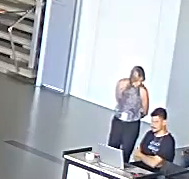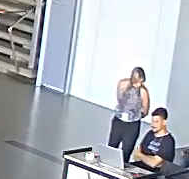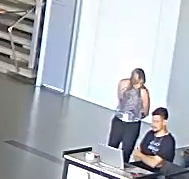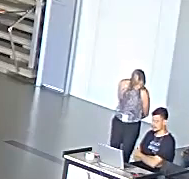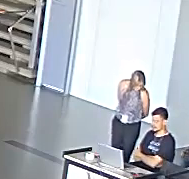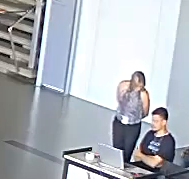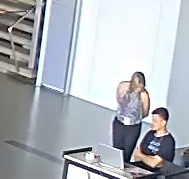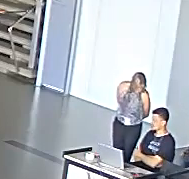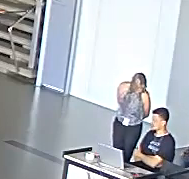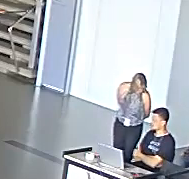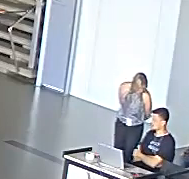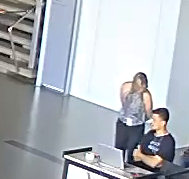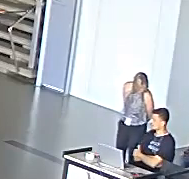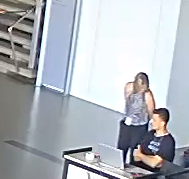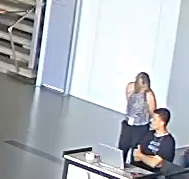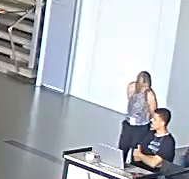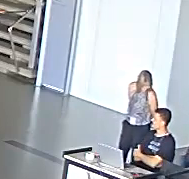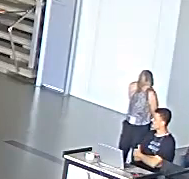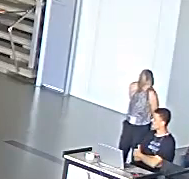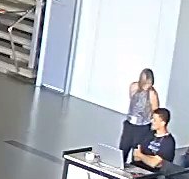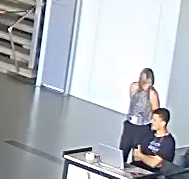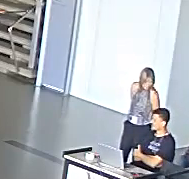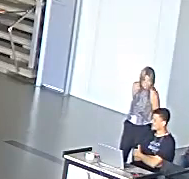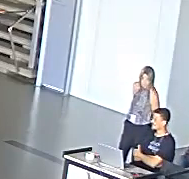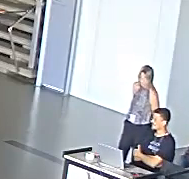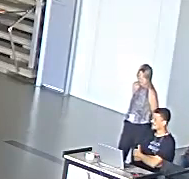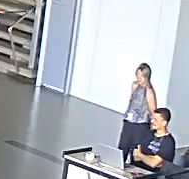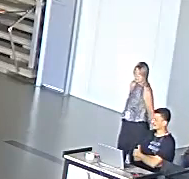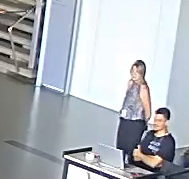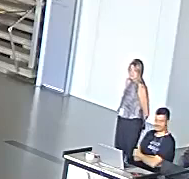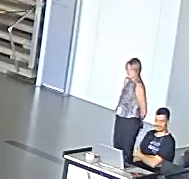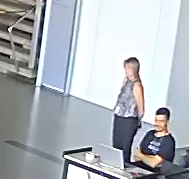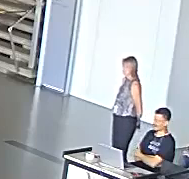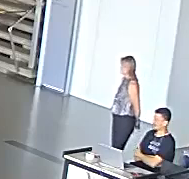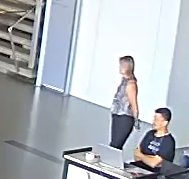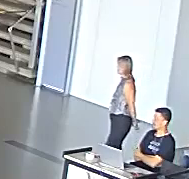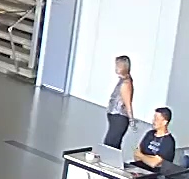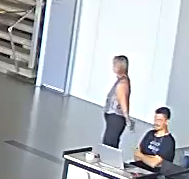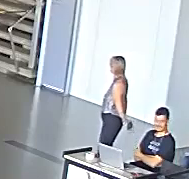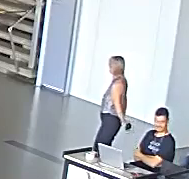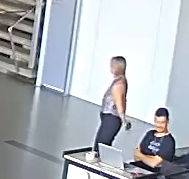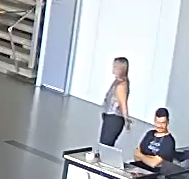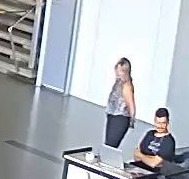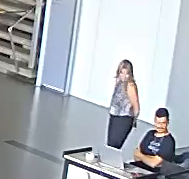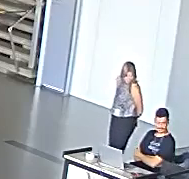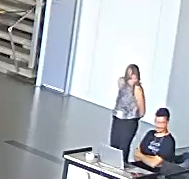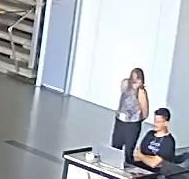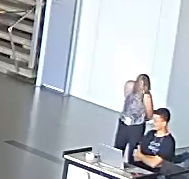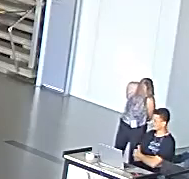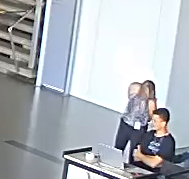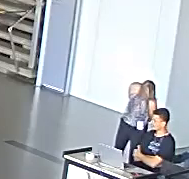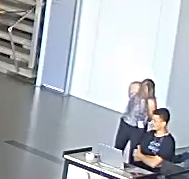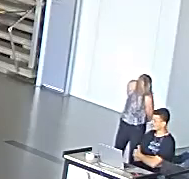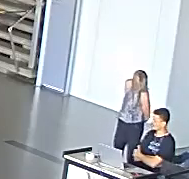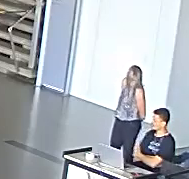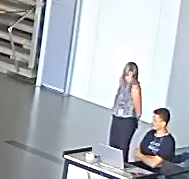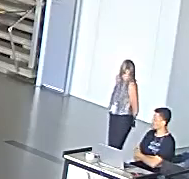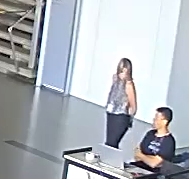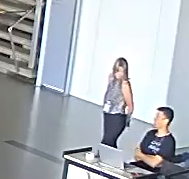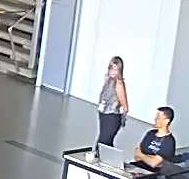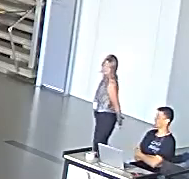Estado de Infraestrutura e Mobilidade, que neste ato representa nosso secretário, né, Pedro Bruno. Agradeço também a